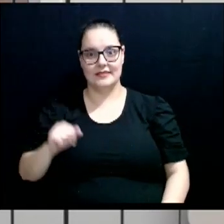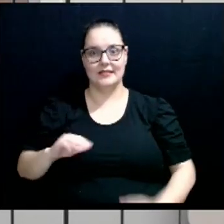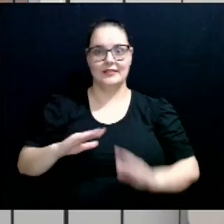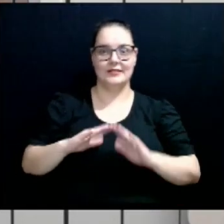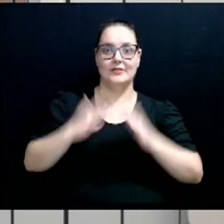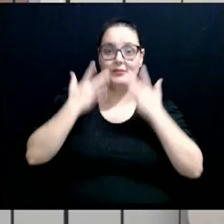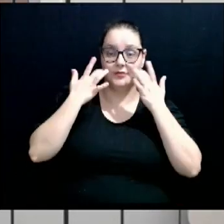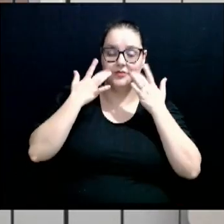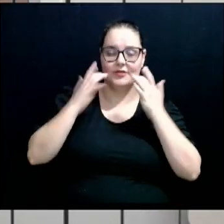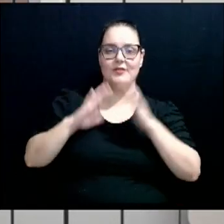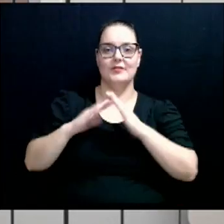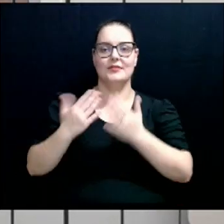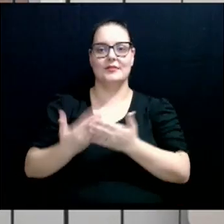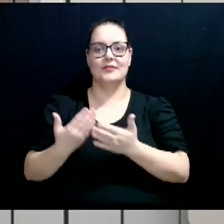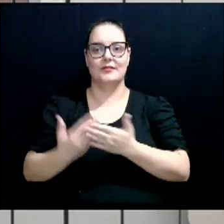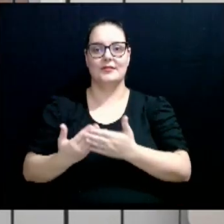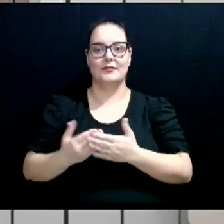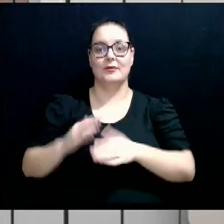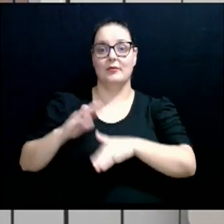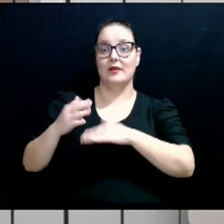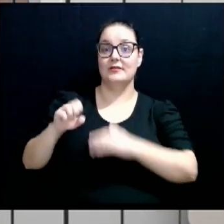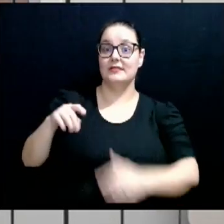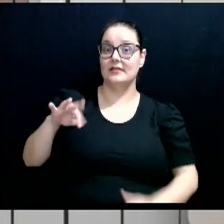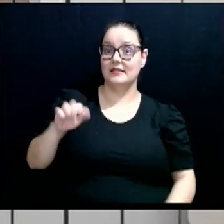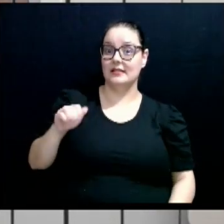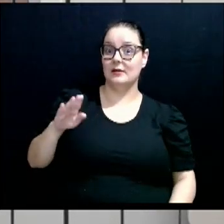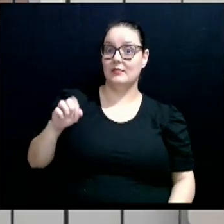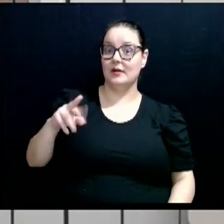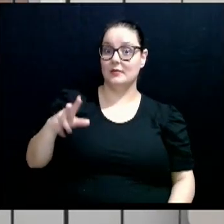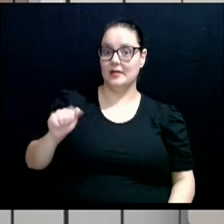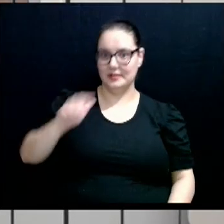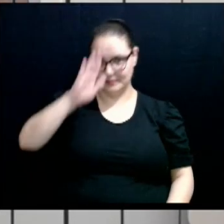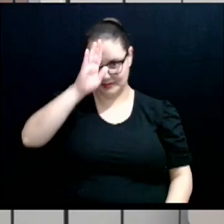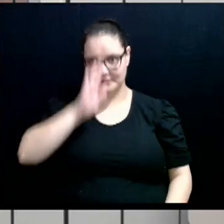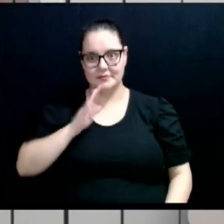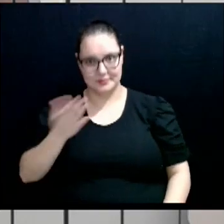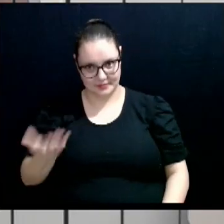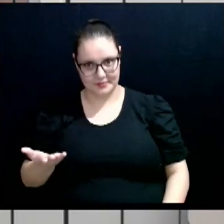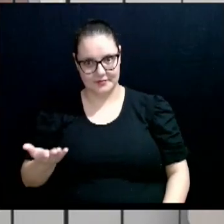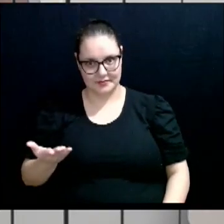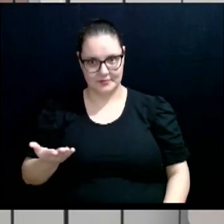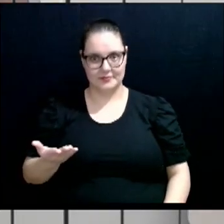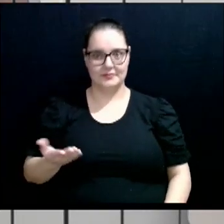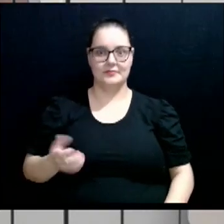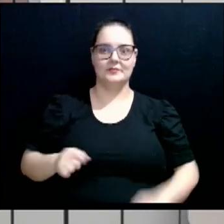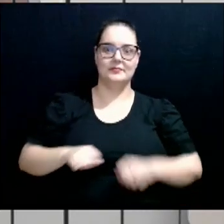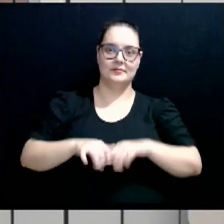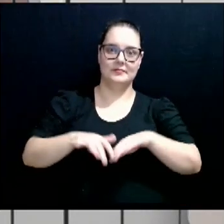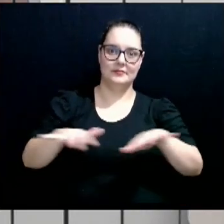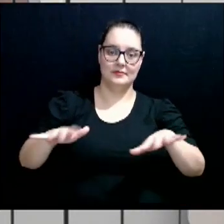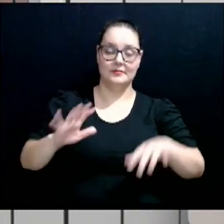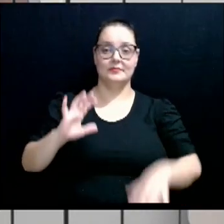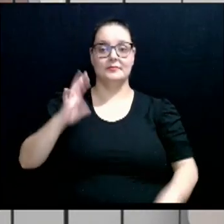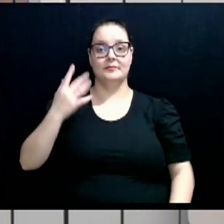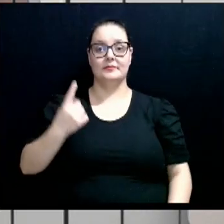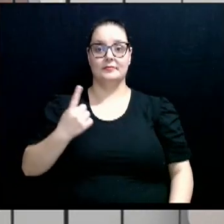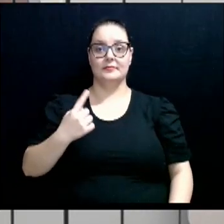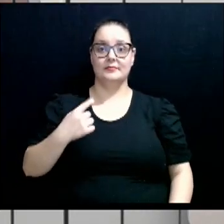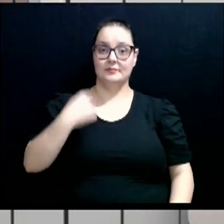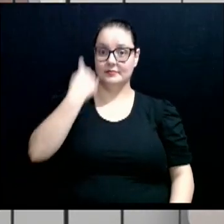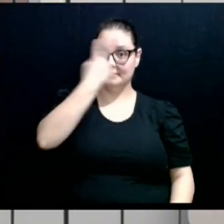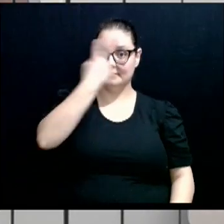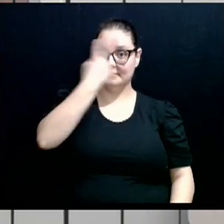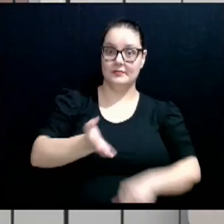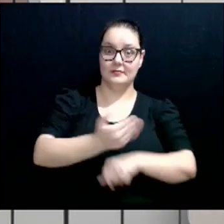Santa Bárbara. E olha só, de forma gratuita, viu? A distribuição ela acontece 1 hora antes de cada